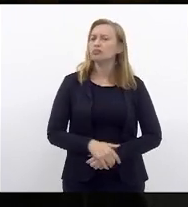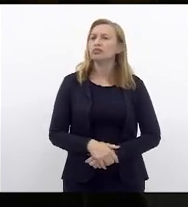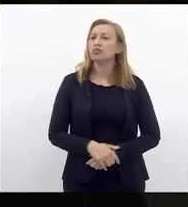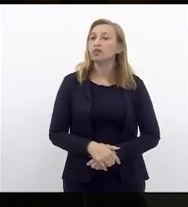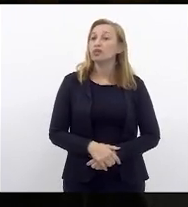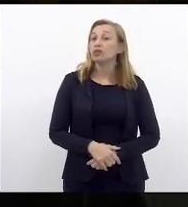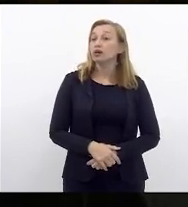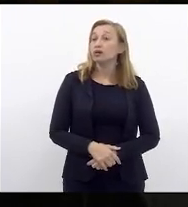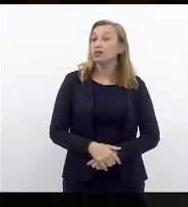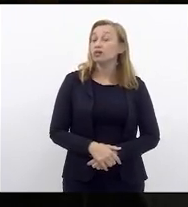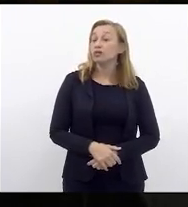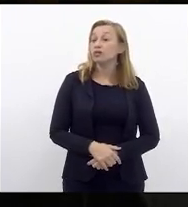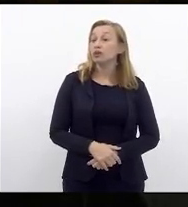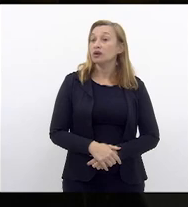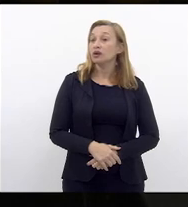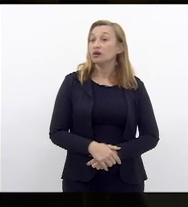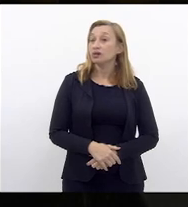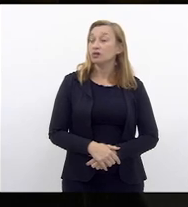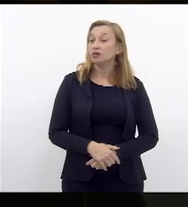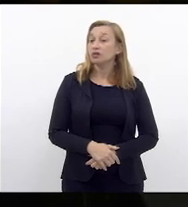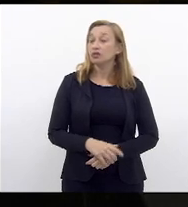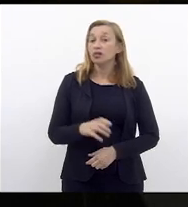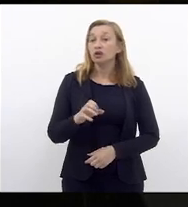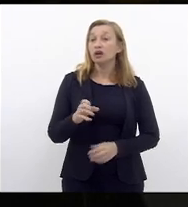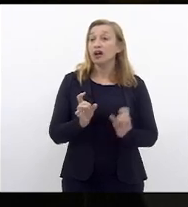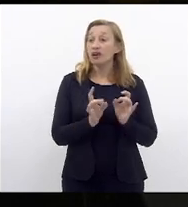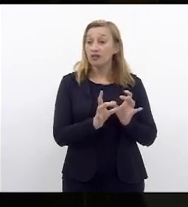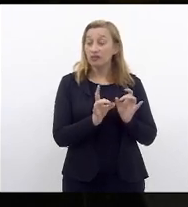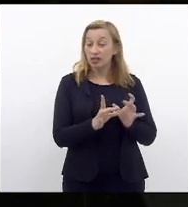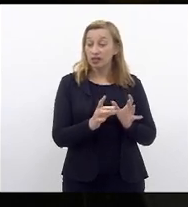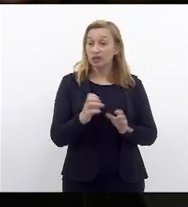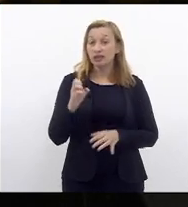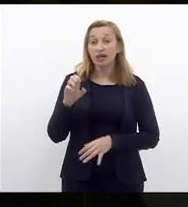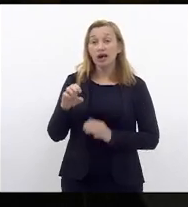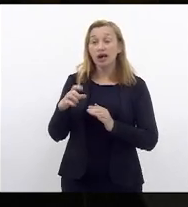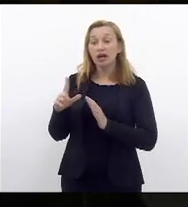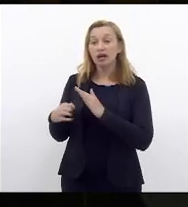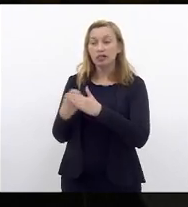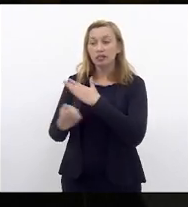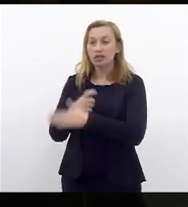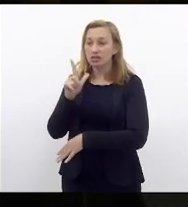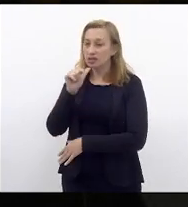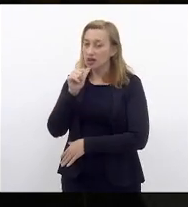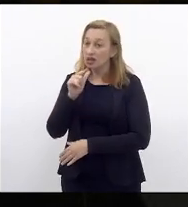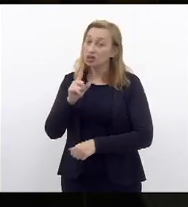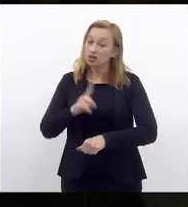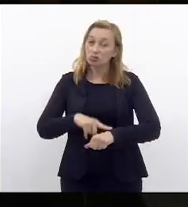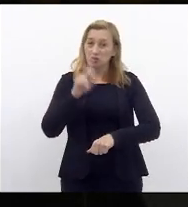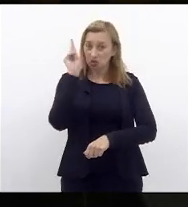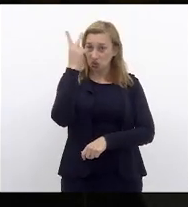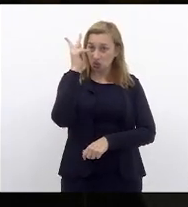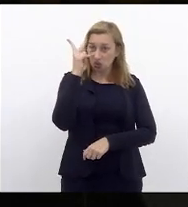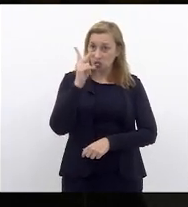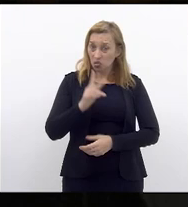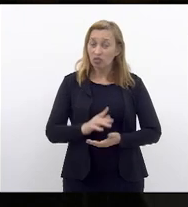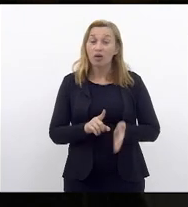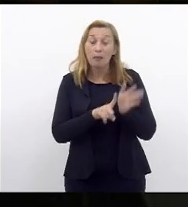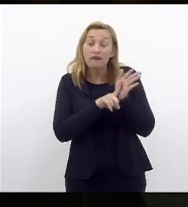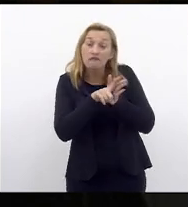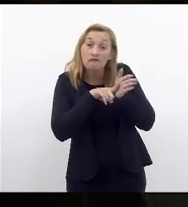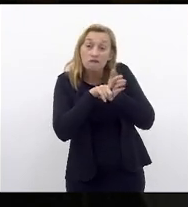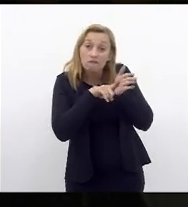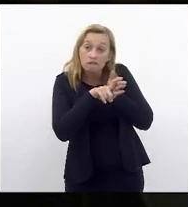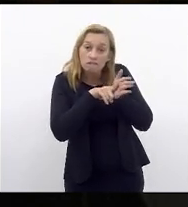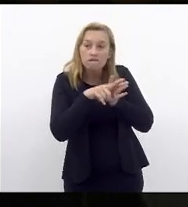que foi feita a concessão da SEDAI Iniciativa Privada, neste momento histórico, para